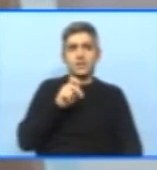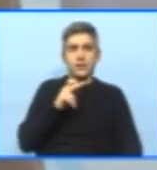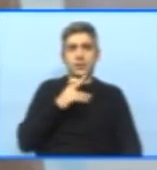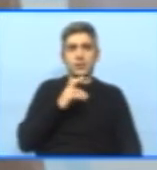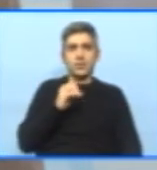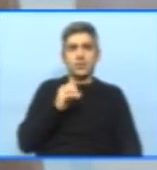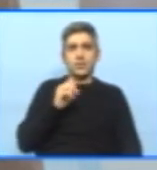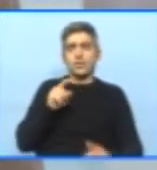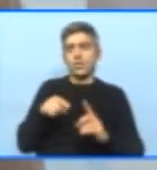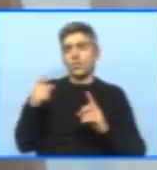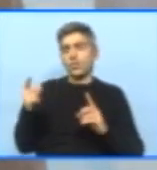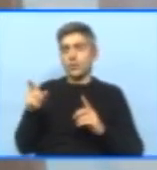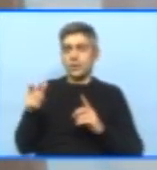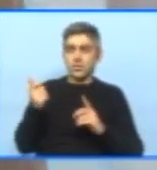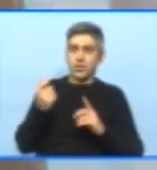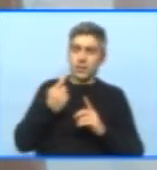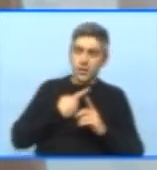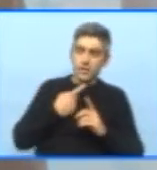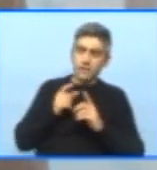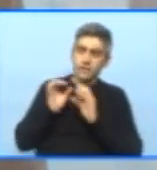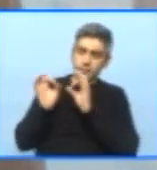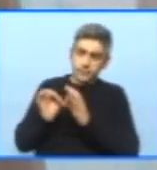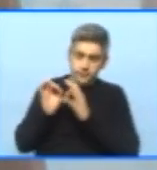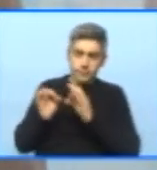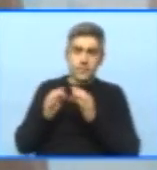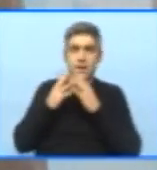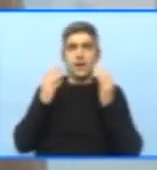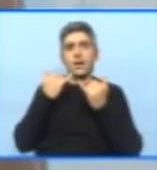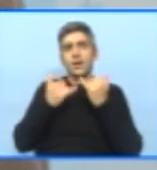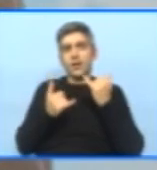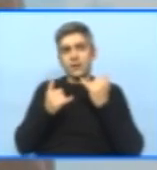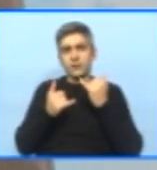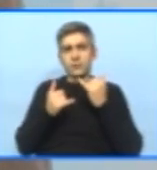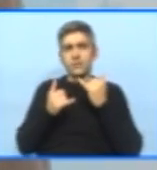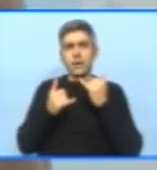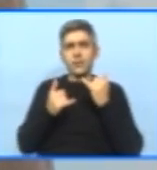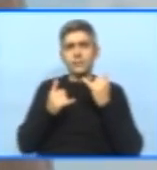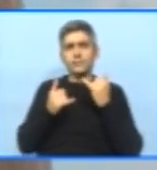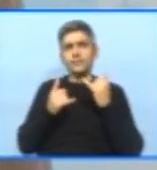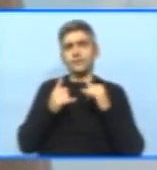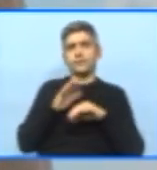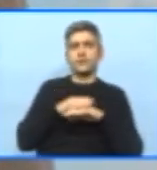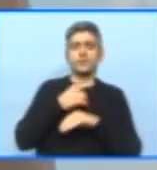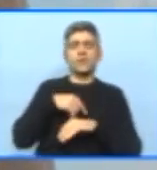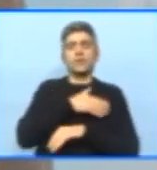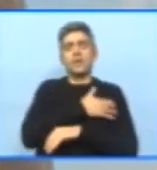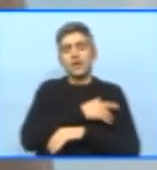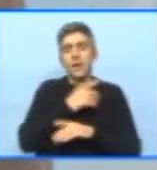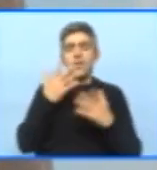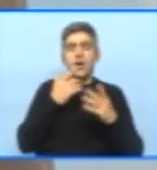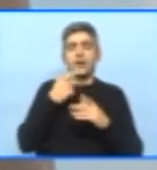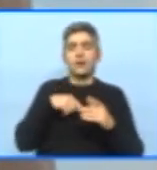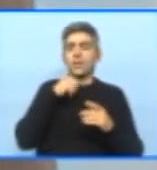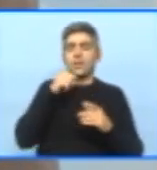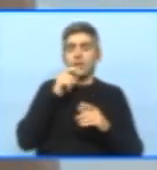ser visto, deve ser atendido. E o grande risco, muitas vezes, nós, por causa das nossas fragilidades, é precisamente virar as